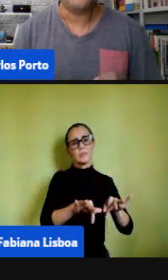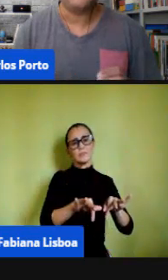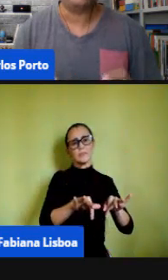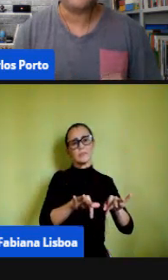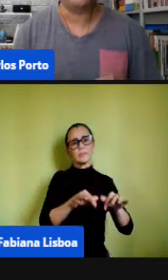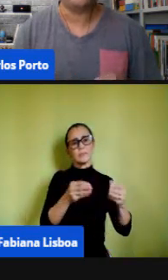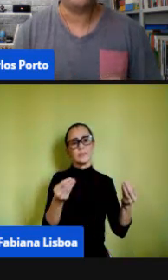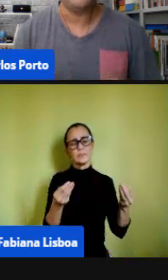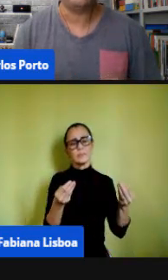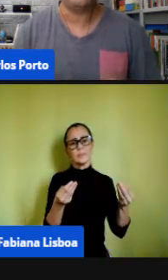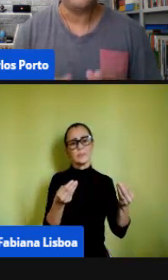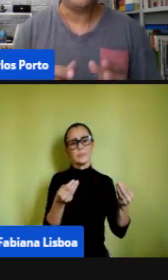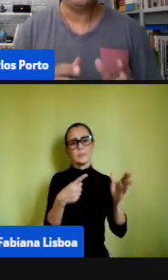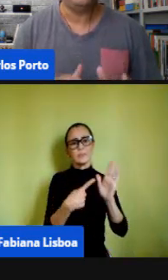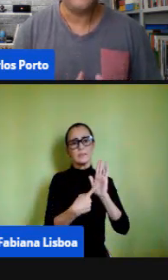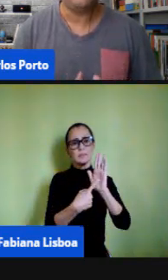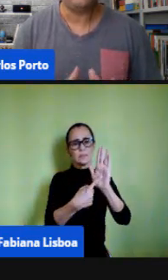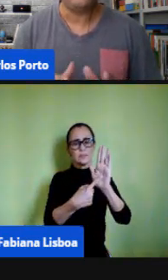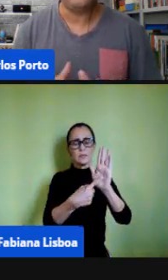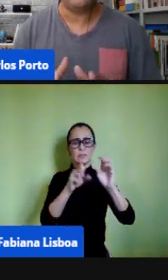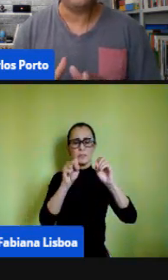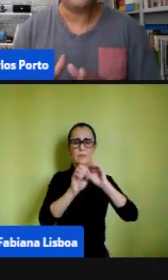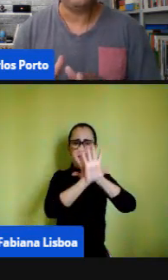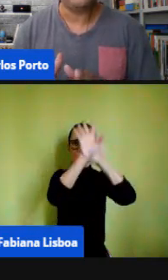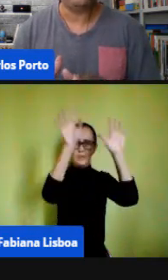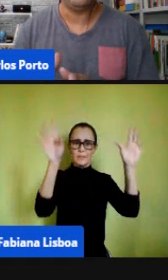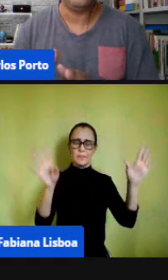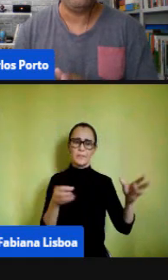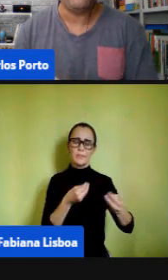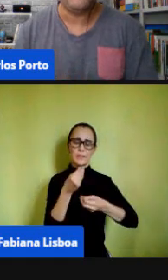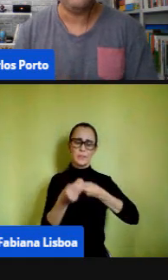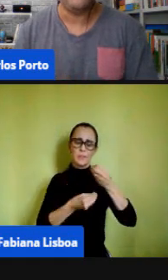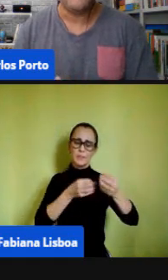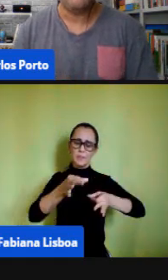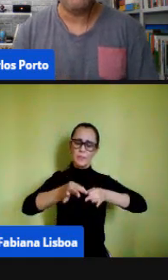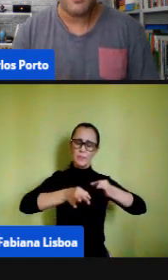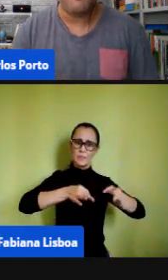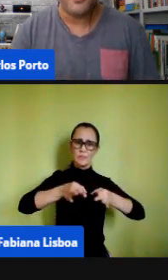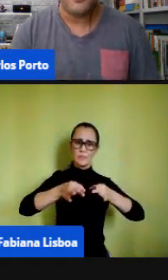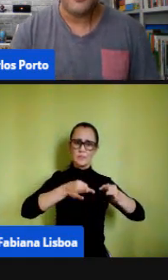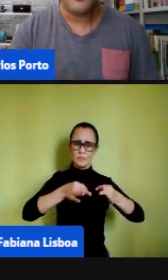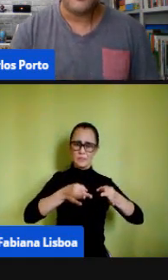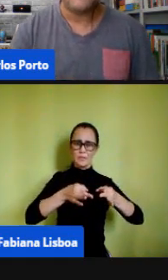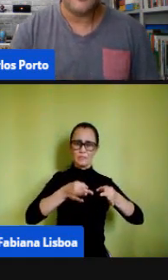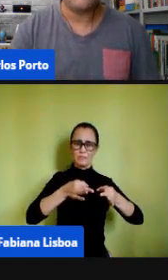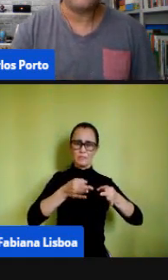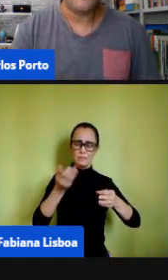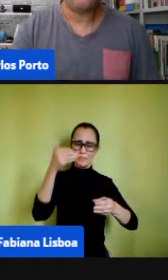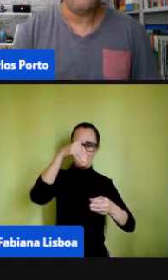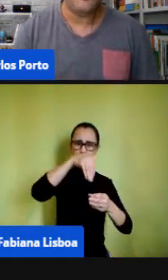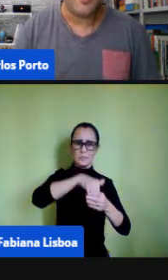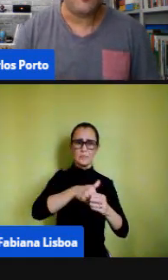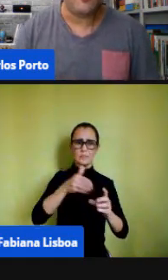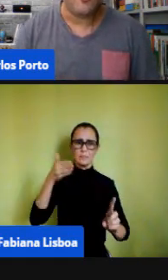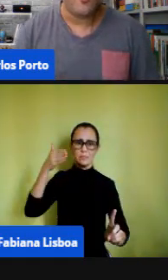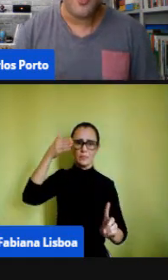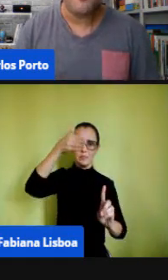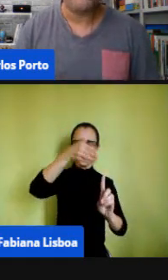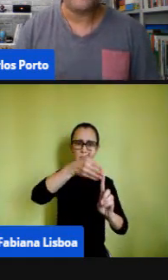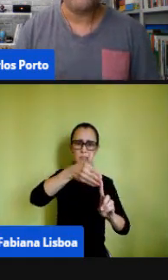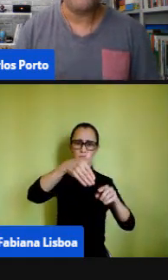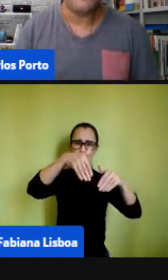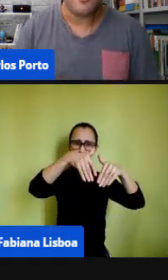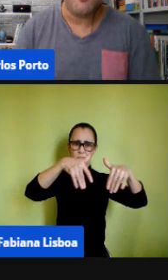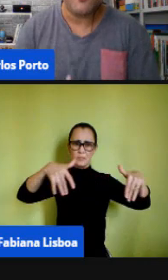como organizar tudo isso dentro do que nós aqui estamos nos referindo, mapa das atividades,